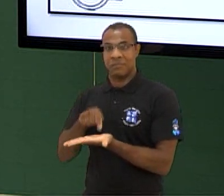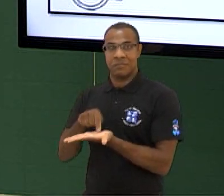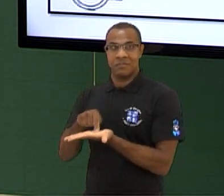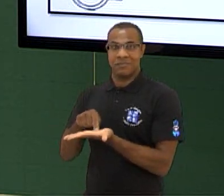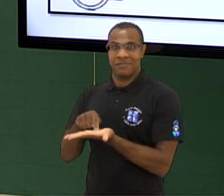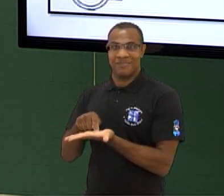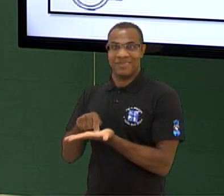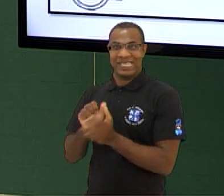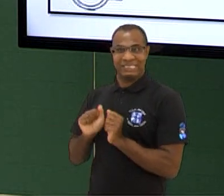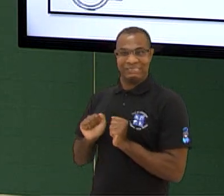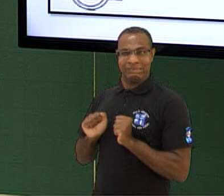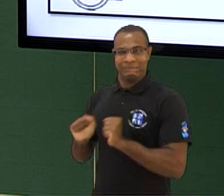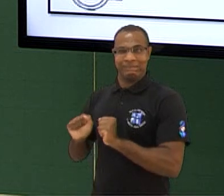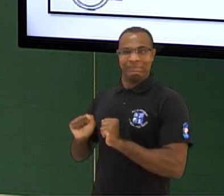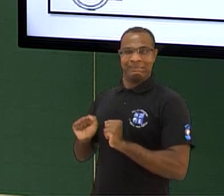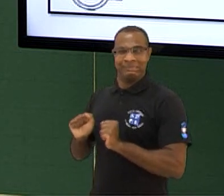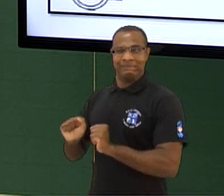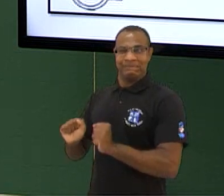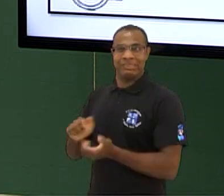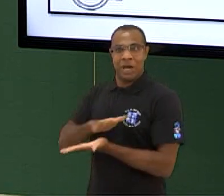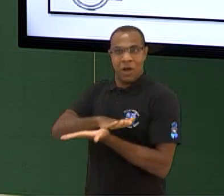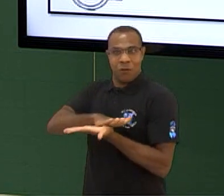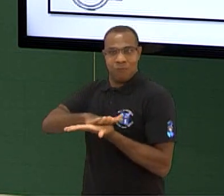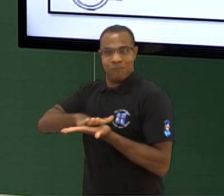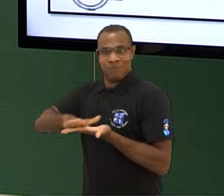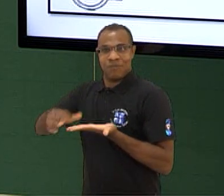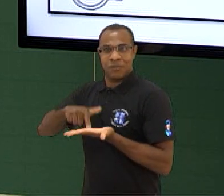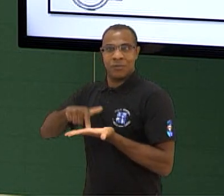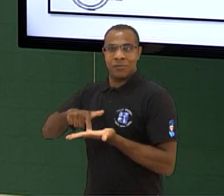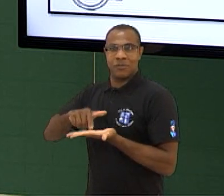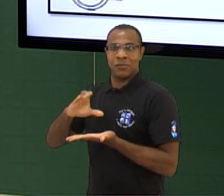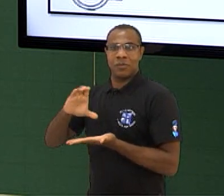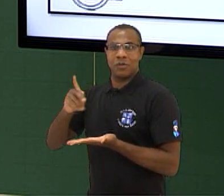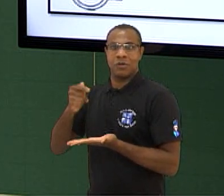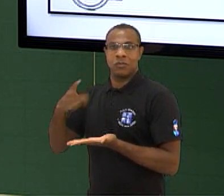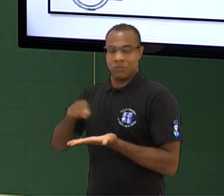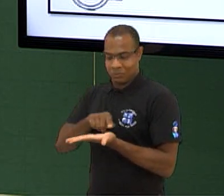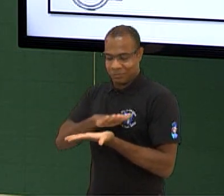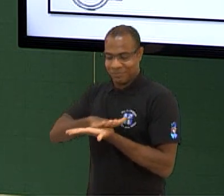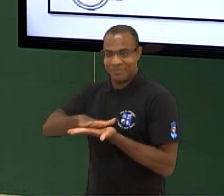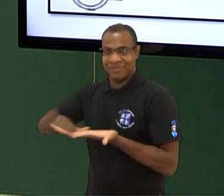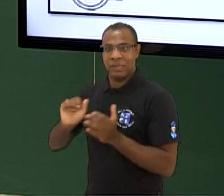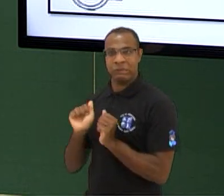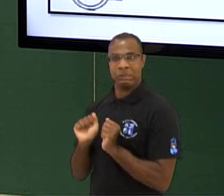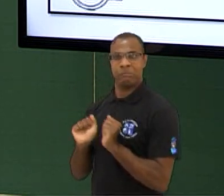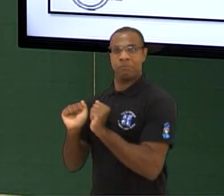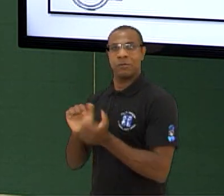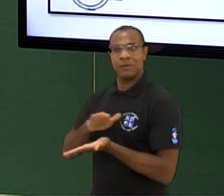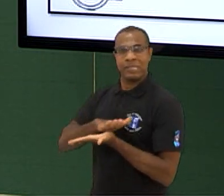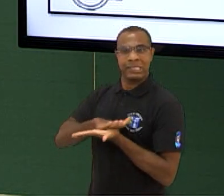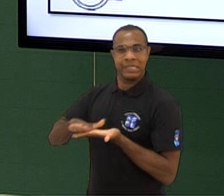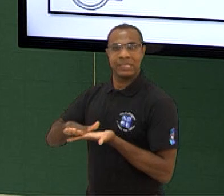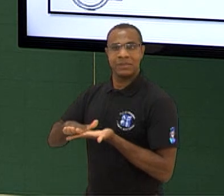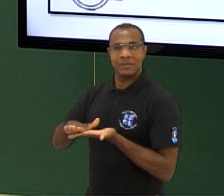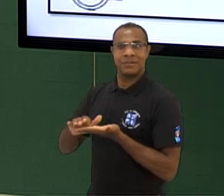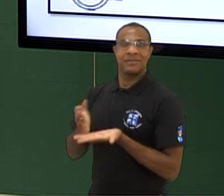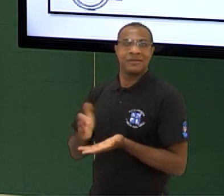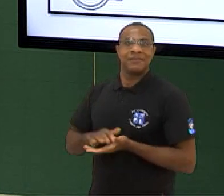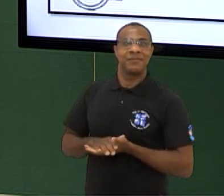essa aqui, de alguma forma, inclusive, irá atrapalhar o movimento do veículo. Ela apenas está sendo levada. Enquanto se você tiver uma tração